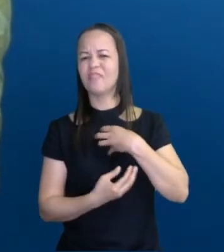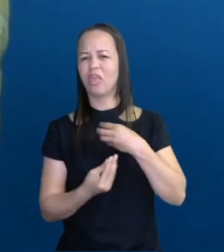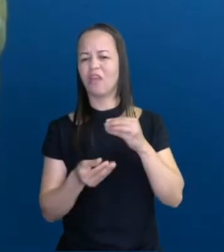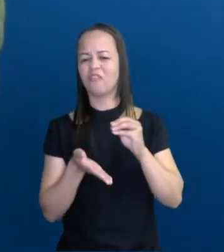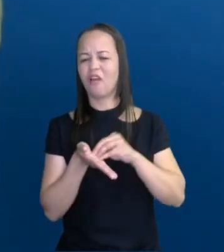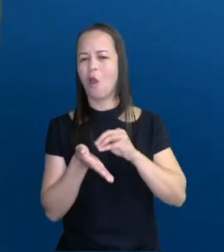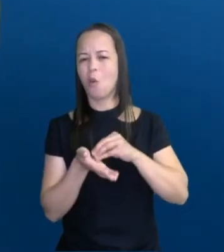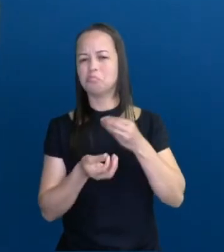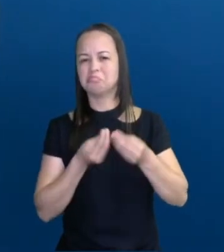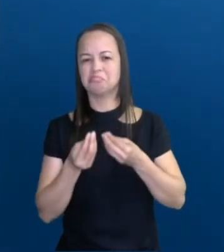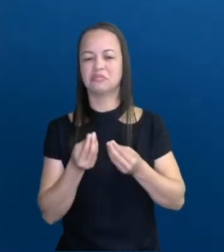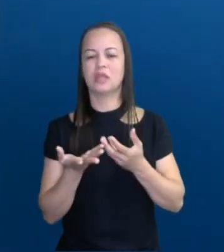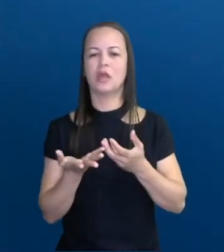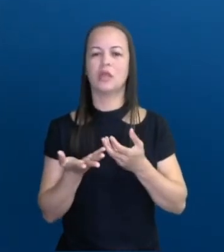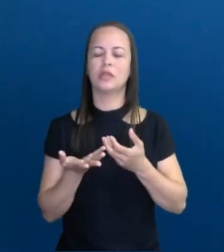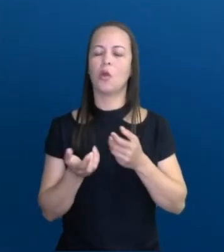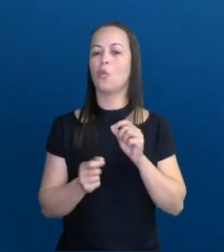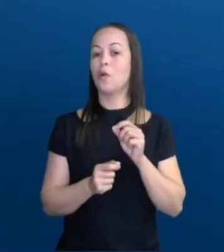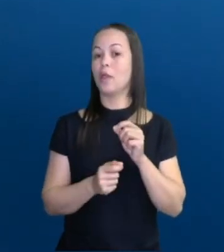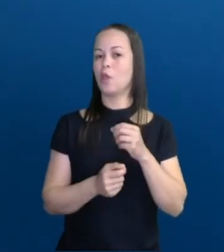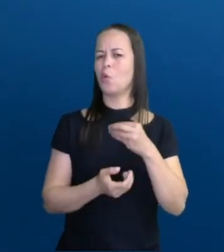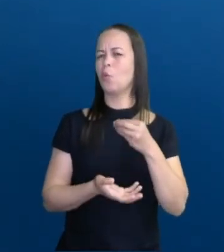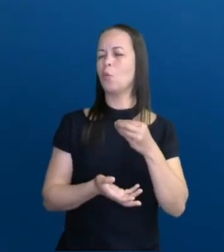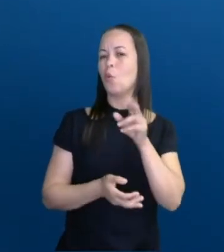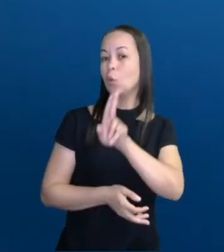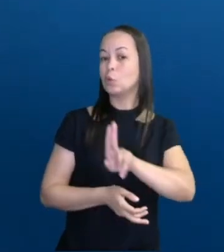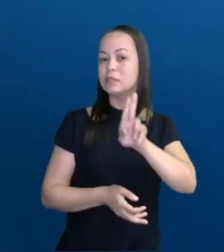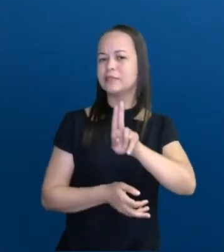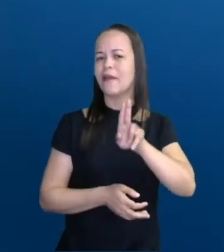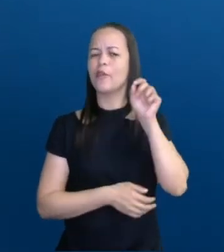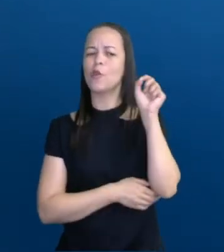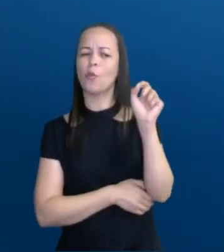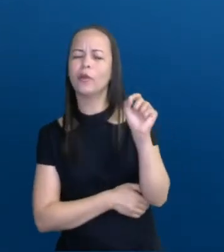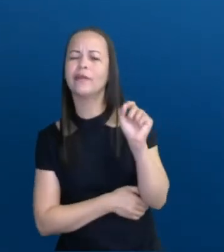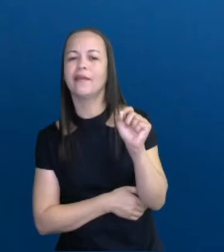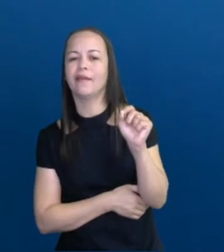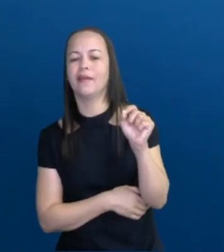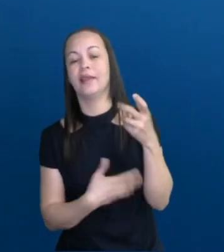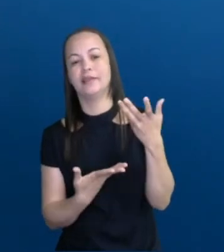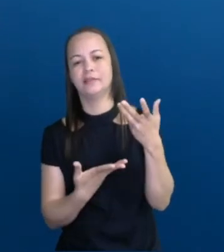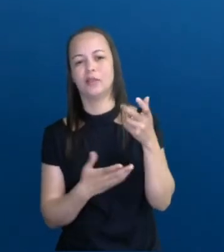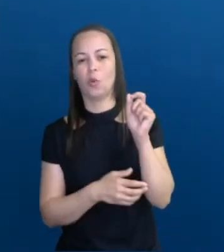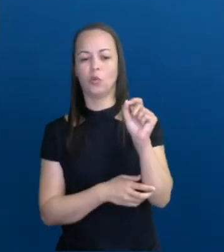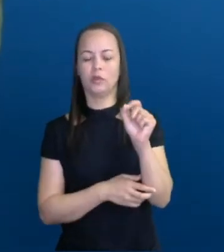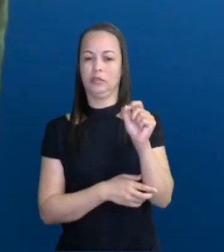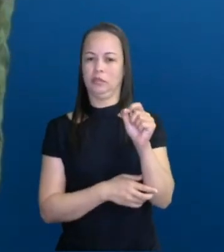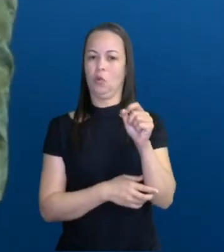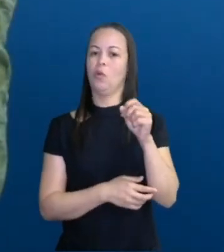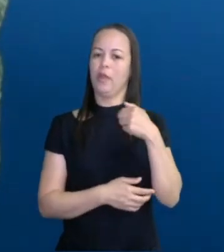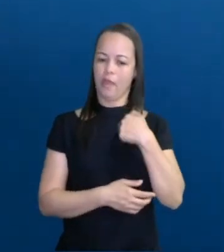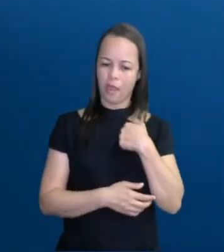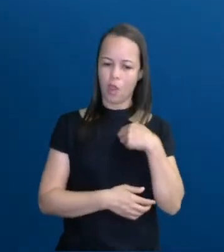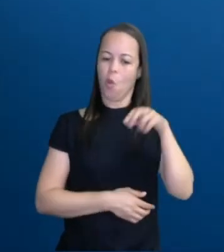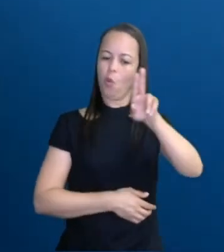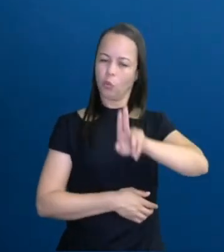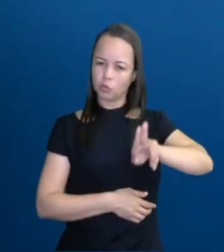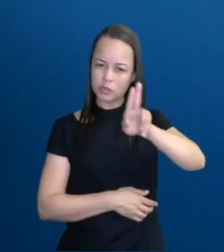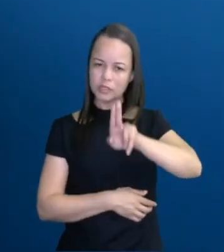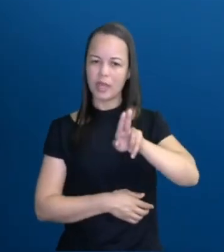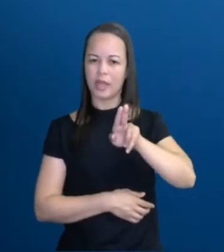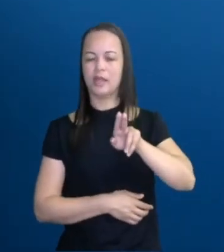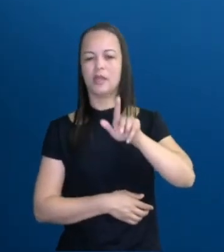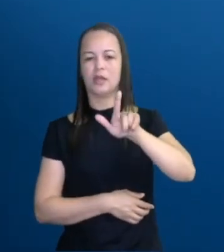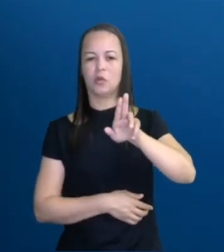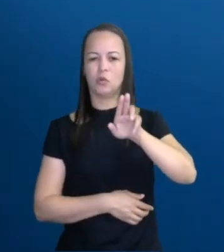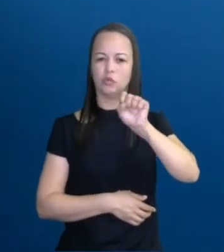Aí, eu usei o quê? Quem usa, usa alguma coisa. Eu usei lustramóvel. Percebam que entre